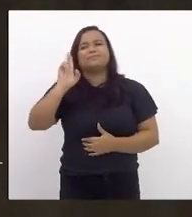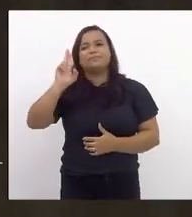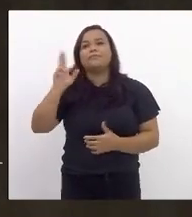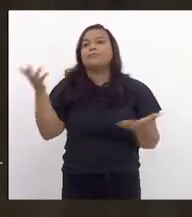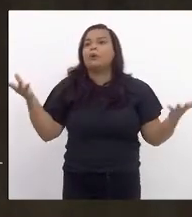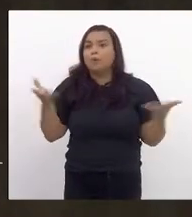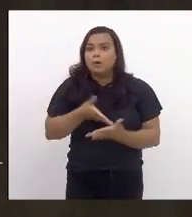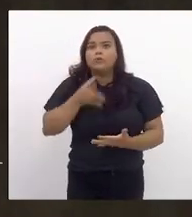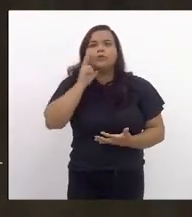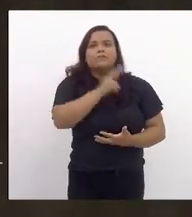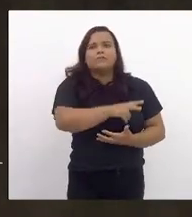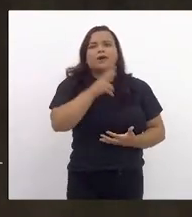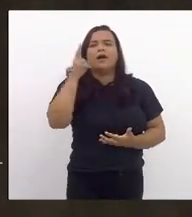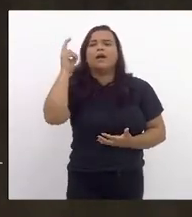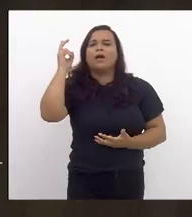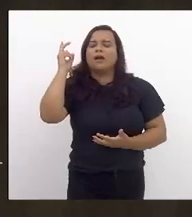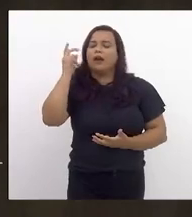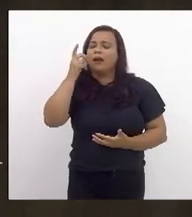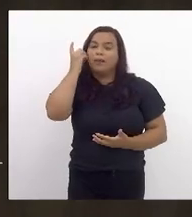corpo de segurança